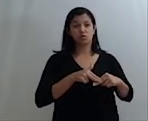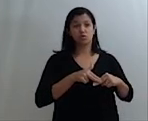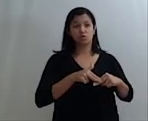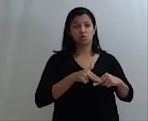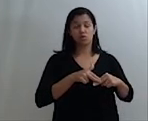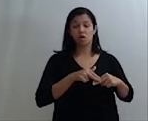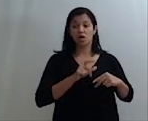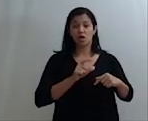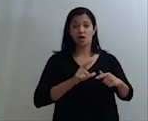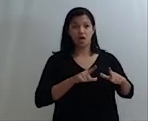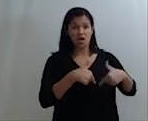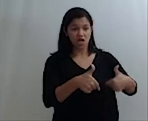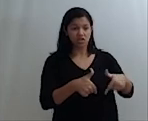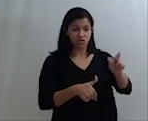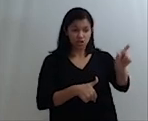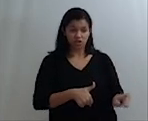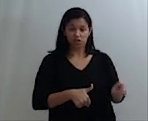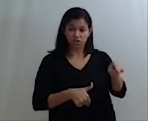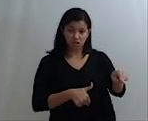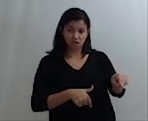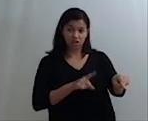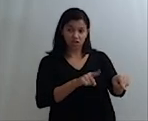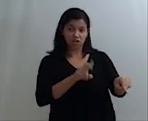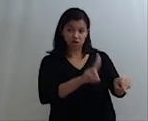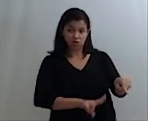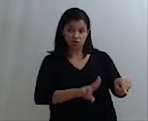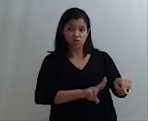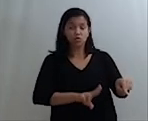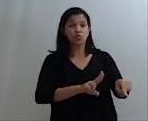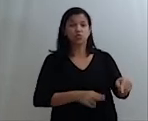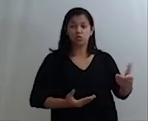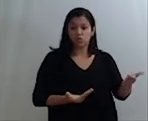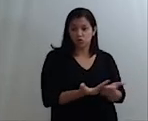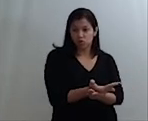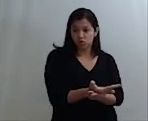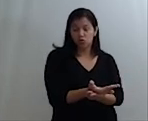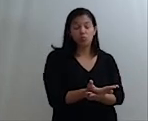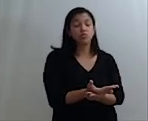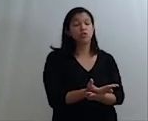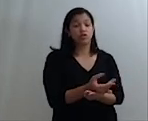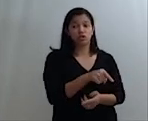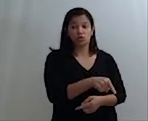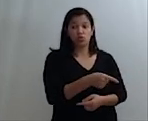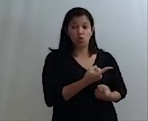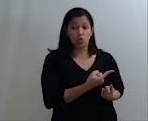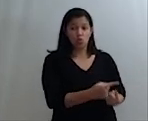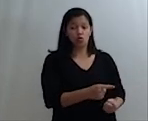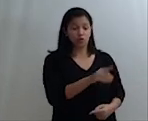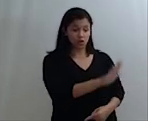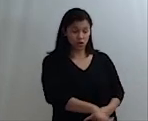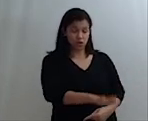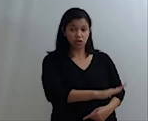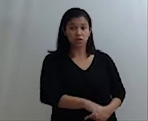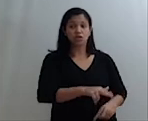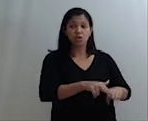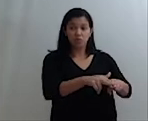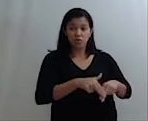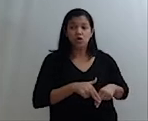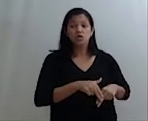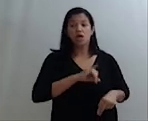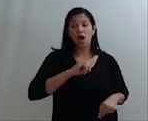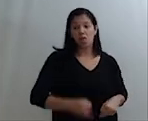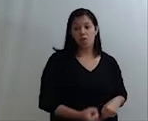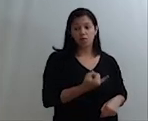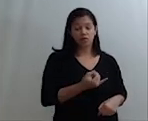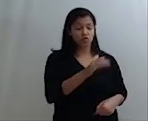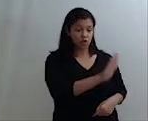ali referindo ao paciente teria praticado os crimes de estupo de vulneráveis valendo suas proximidades com as vítimas o pai